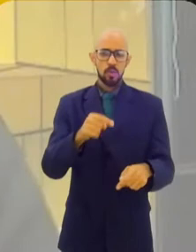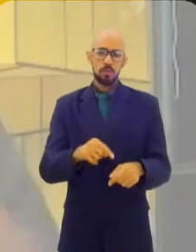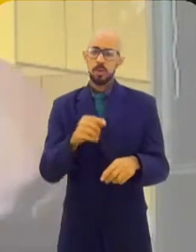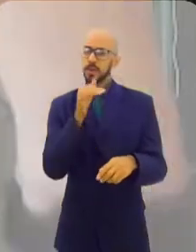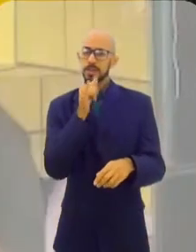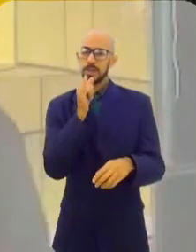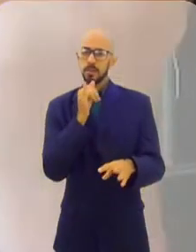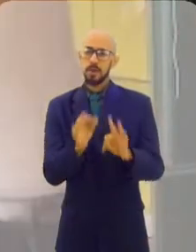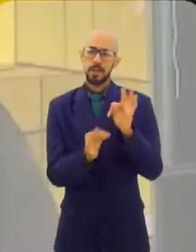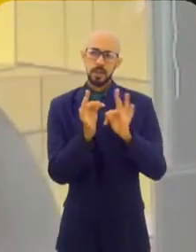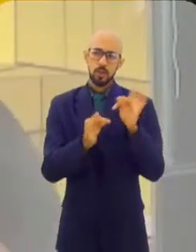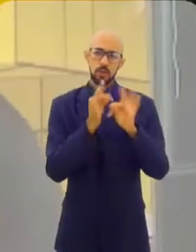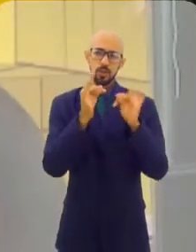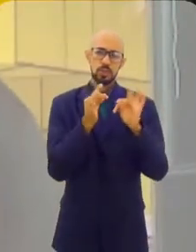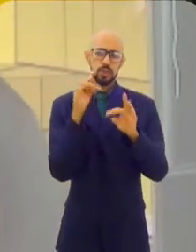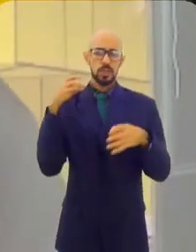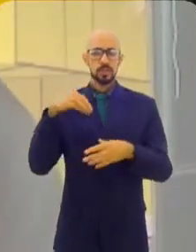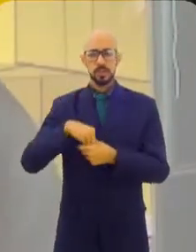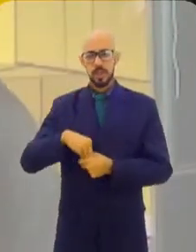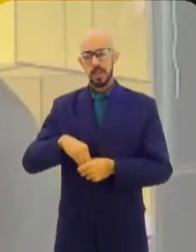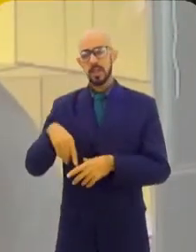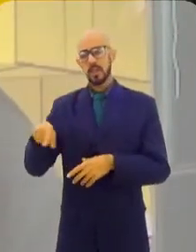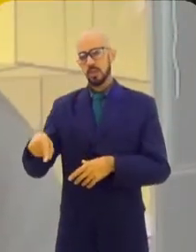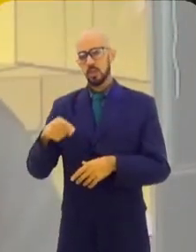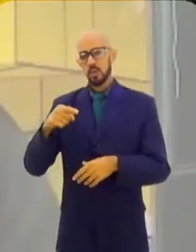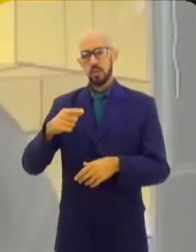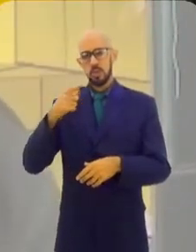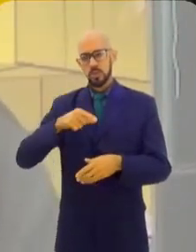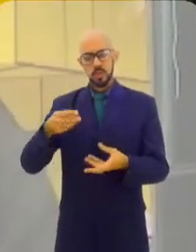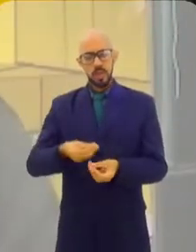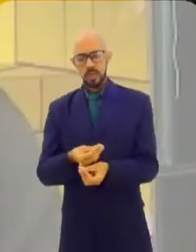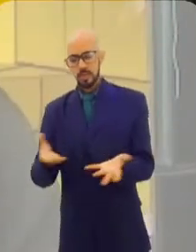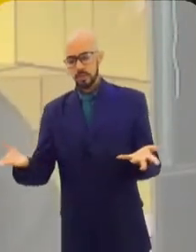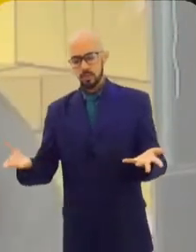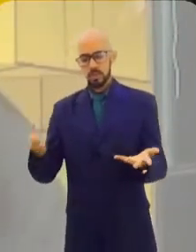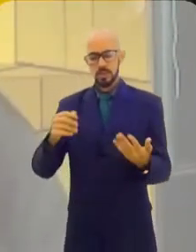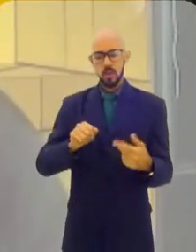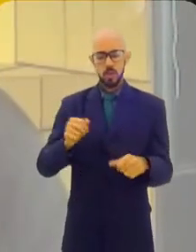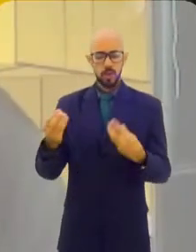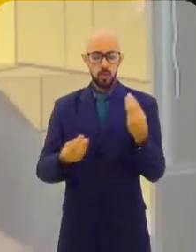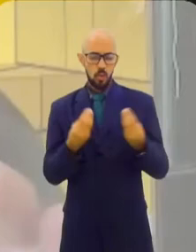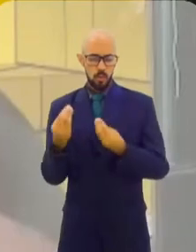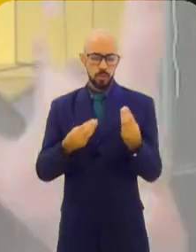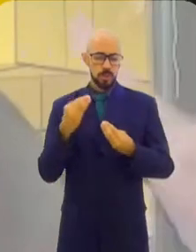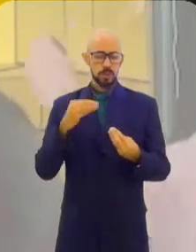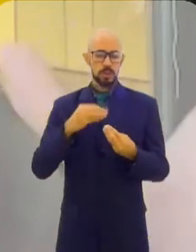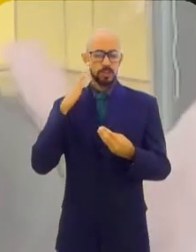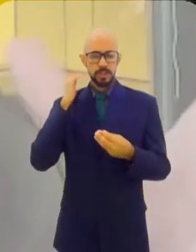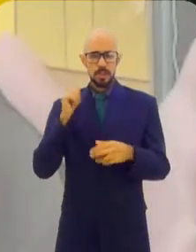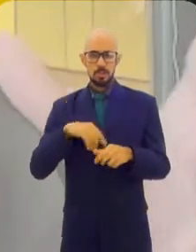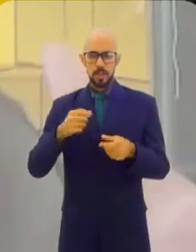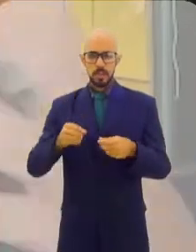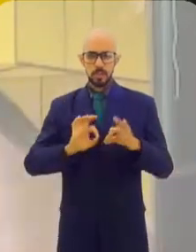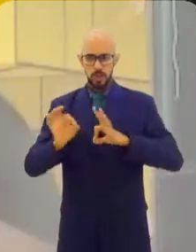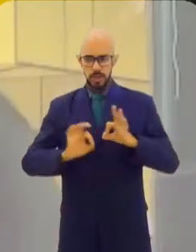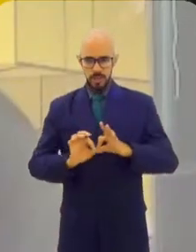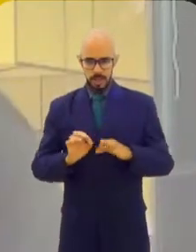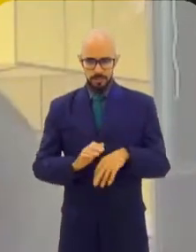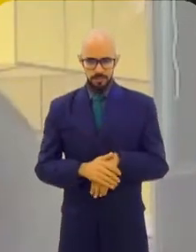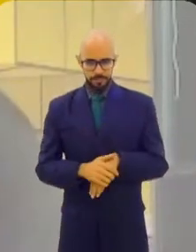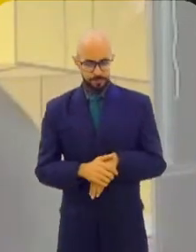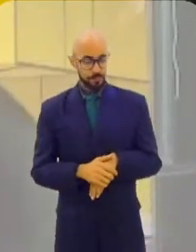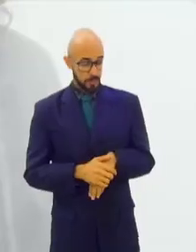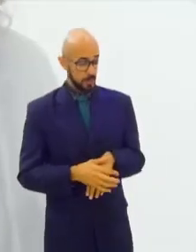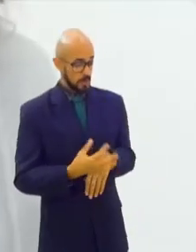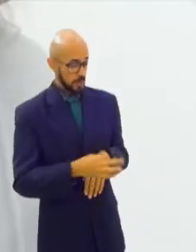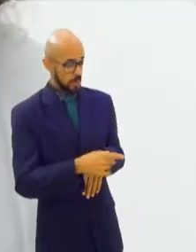para quem precisa incluir tecnologia por exemplo motores processo produtivo na sua distribuição como é que a gente vai se organizar a